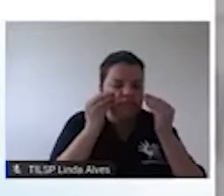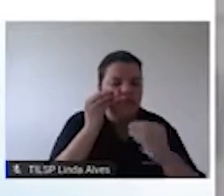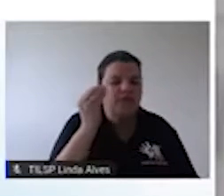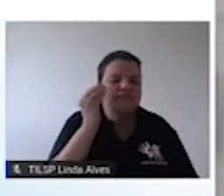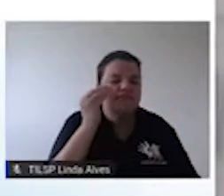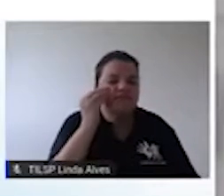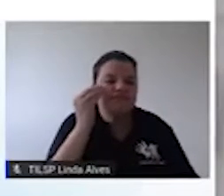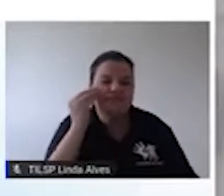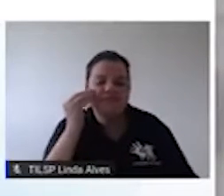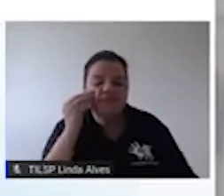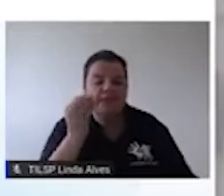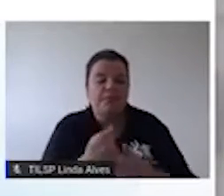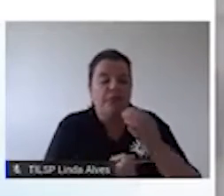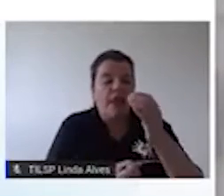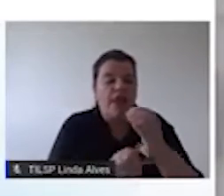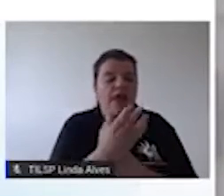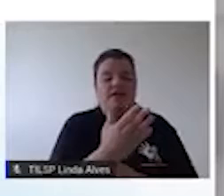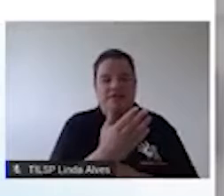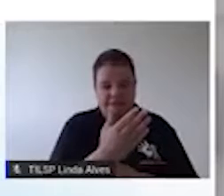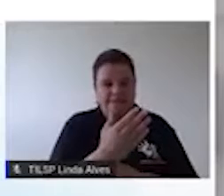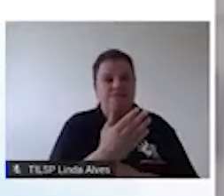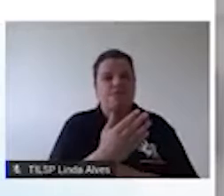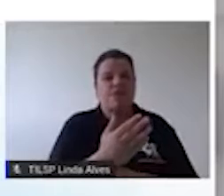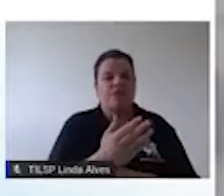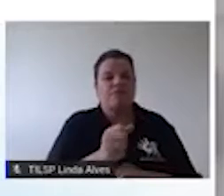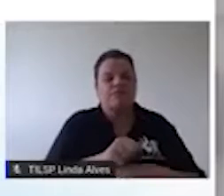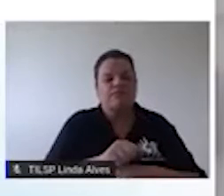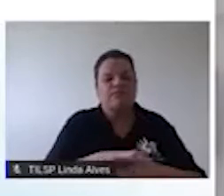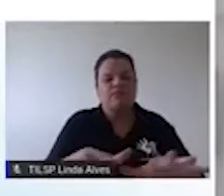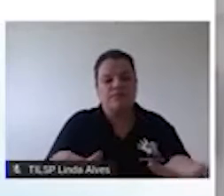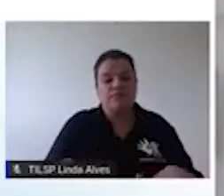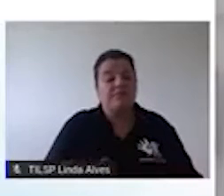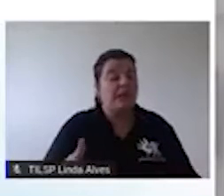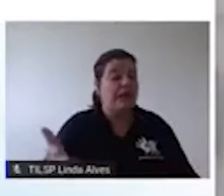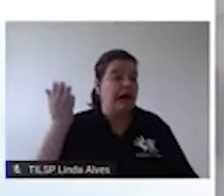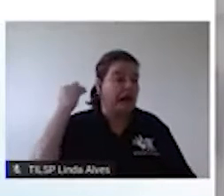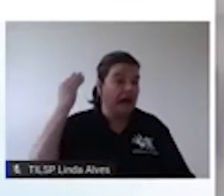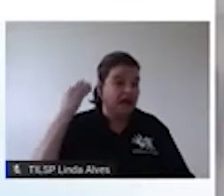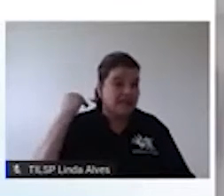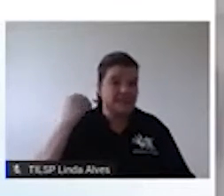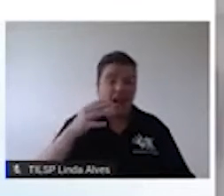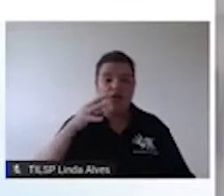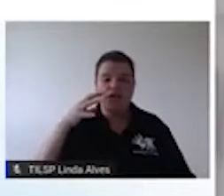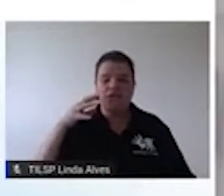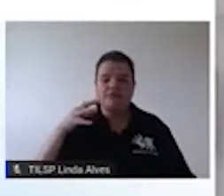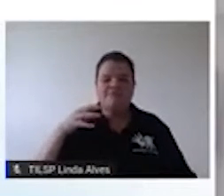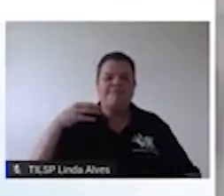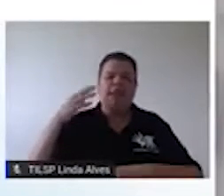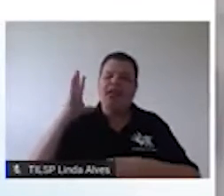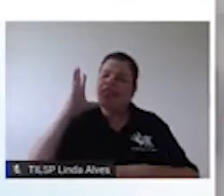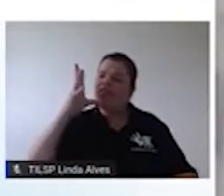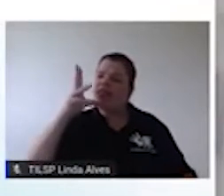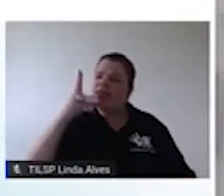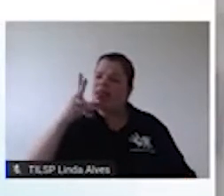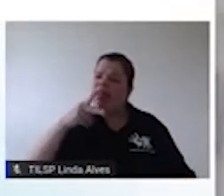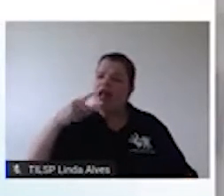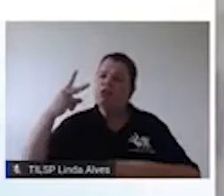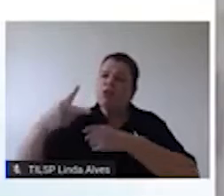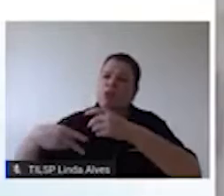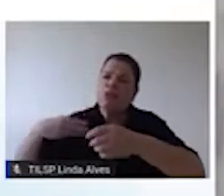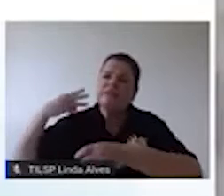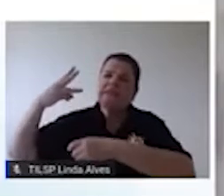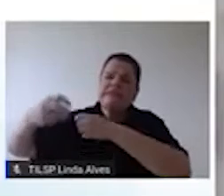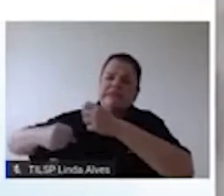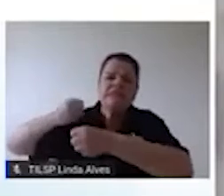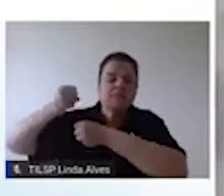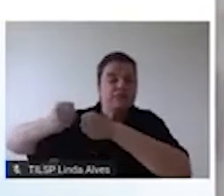para serem lançadas para o público. Isso nunca aconteceu na história. Né? Nunca aconteceu na história. Bem, então